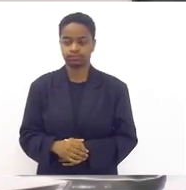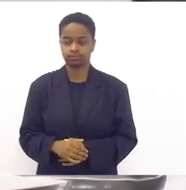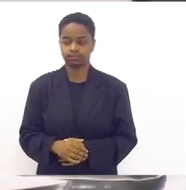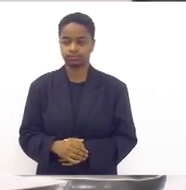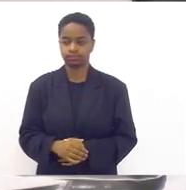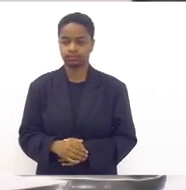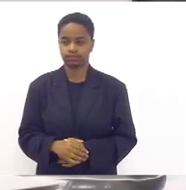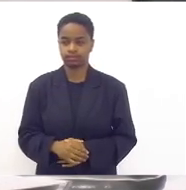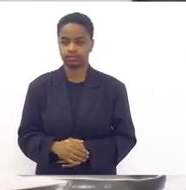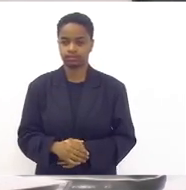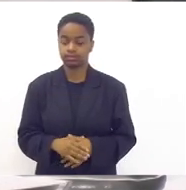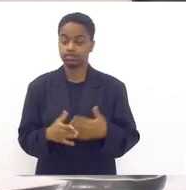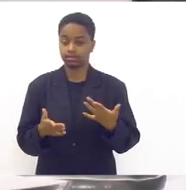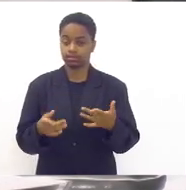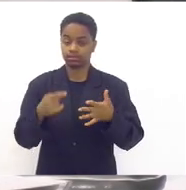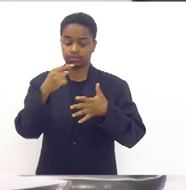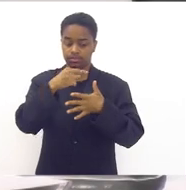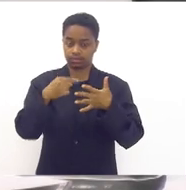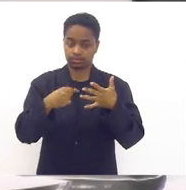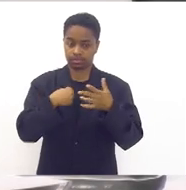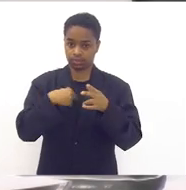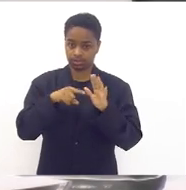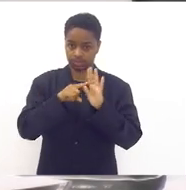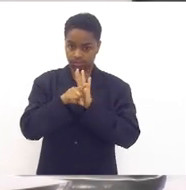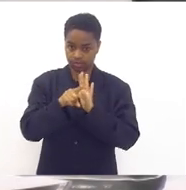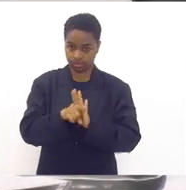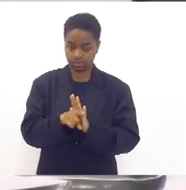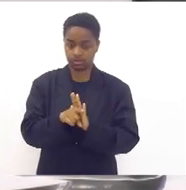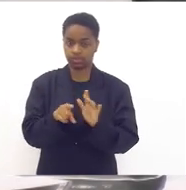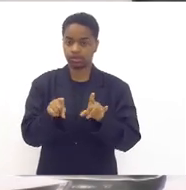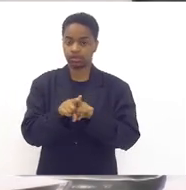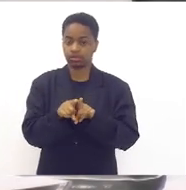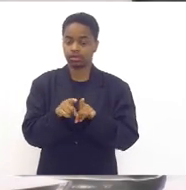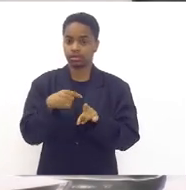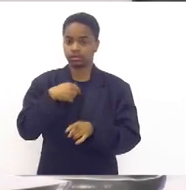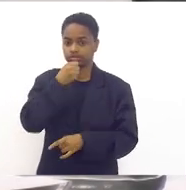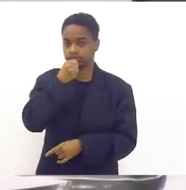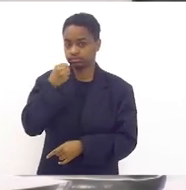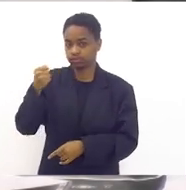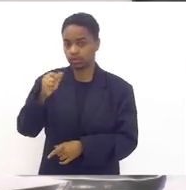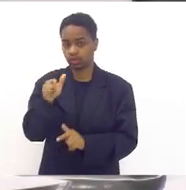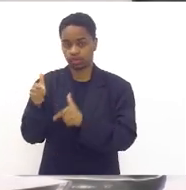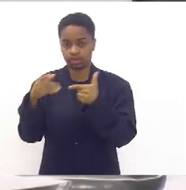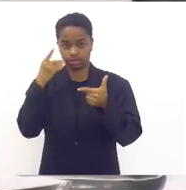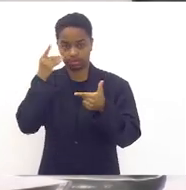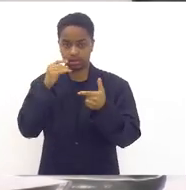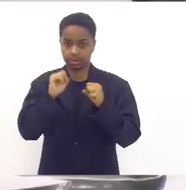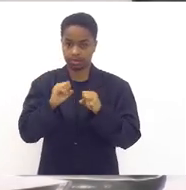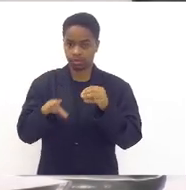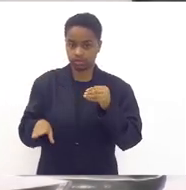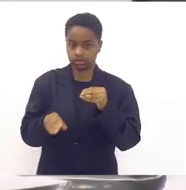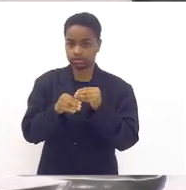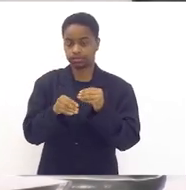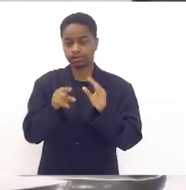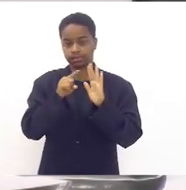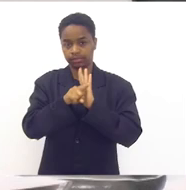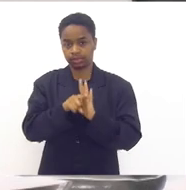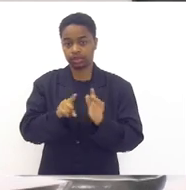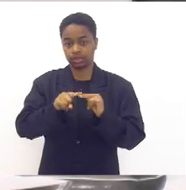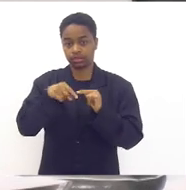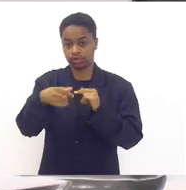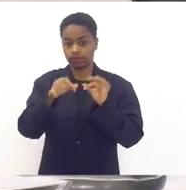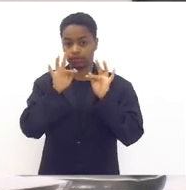Bom, então são essas minhas perguntas. E eu queria passar para os deputados para ver para eles acrescentarem perguntas e, no final, a